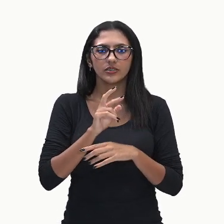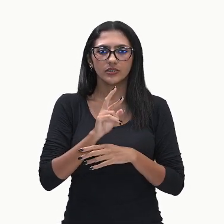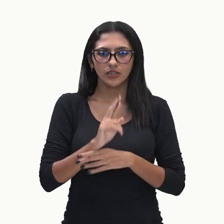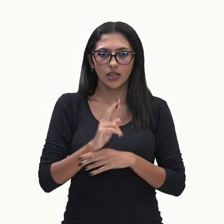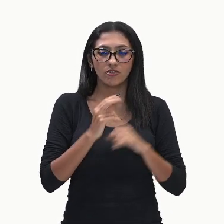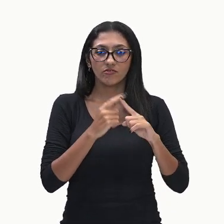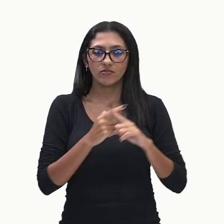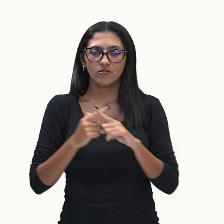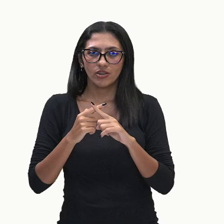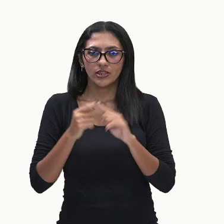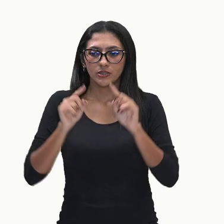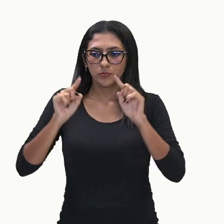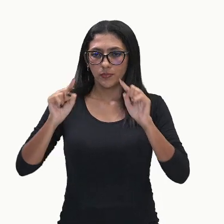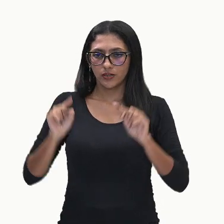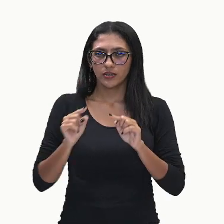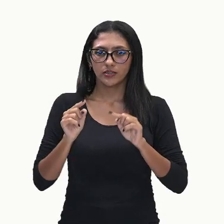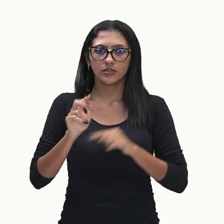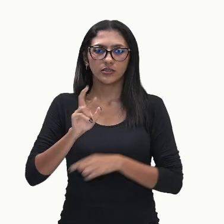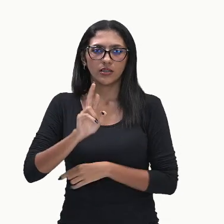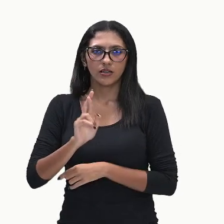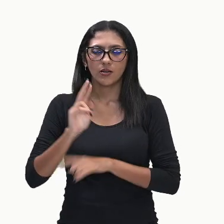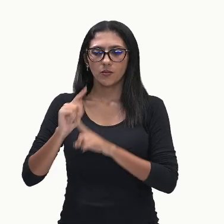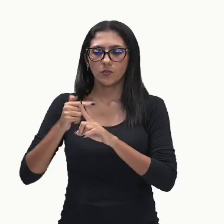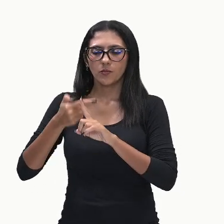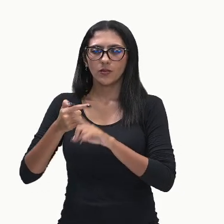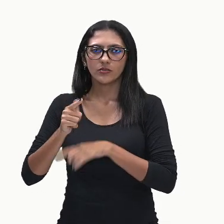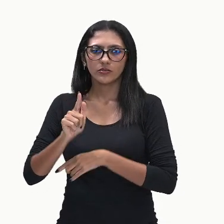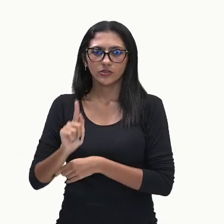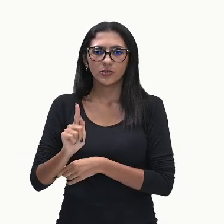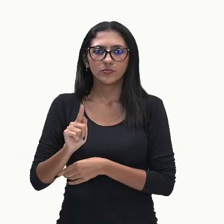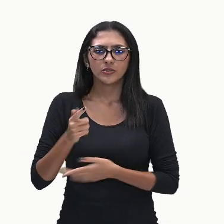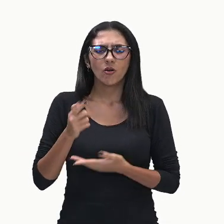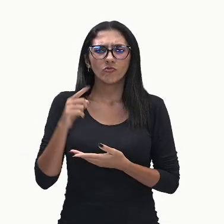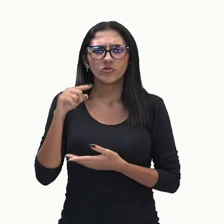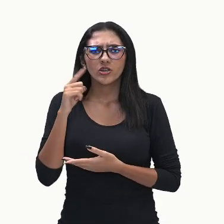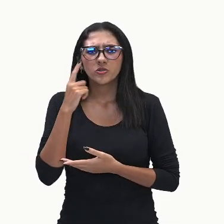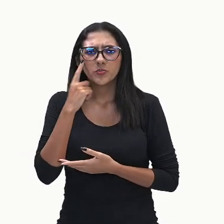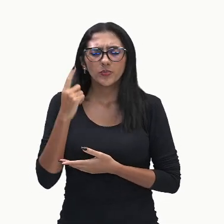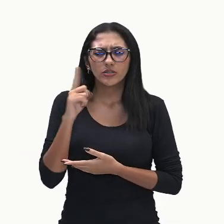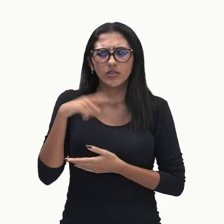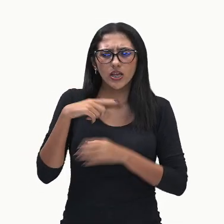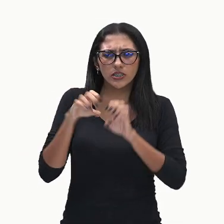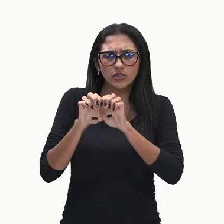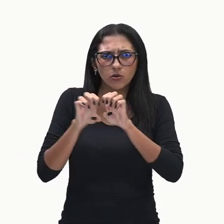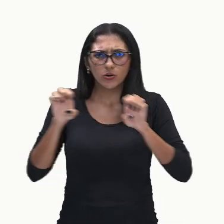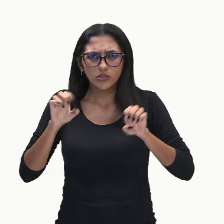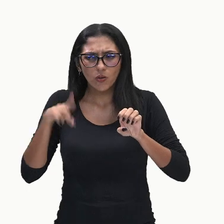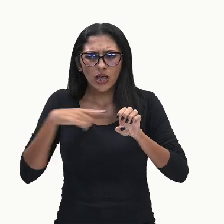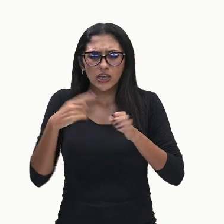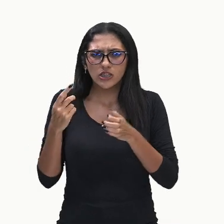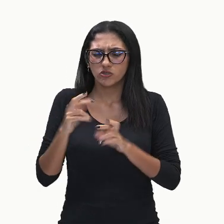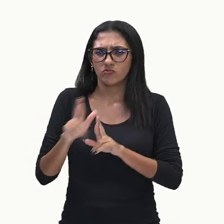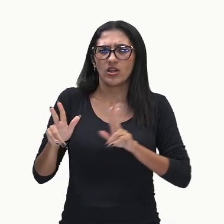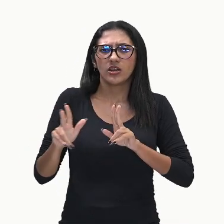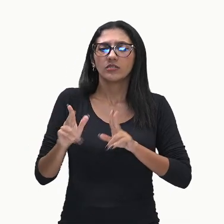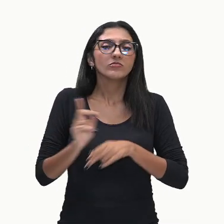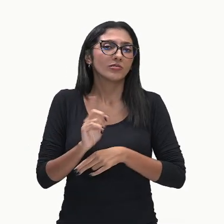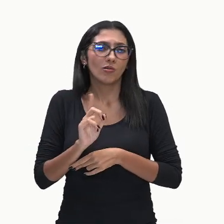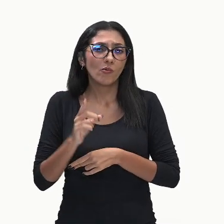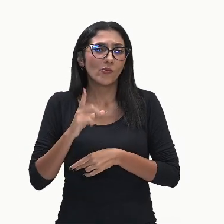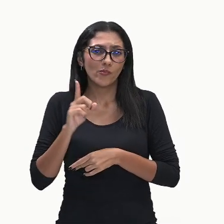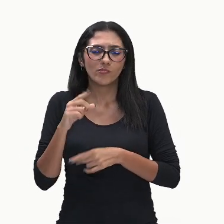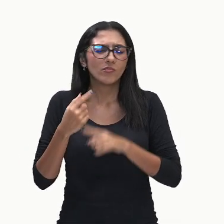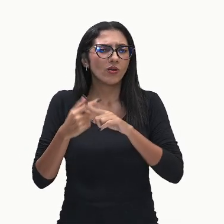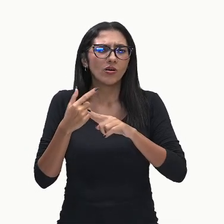G. E aí você pode pensar o seguinte, professor, então nesse caso a fórmula é diferente, não é? Não, pessoal, não é.